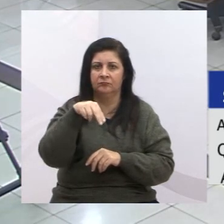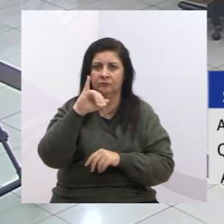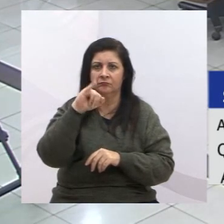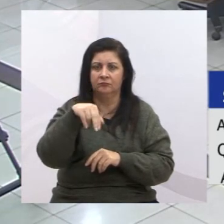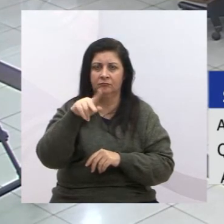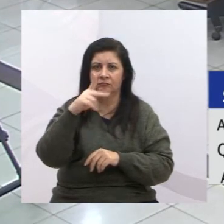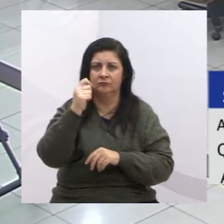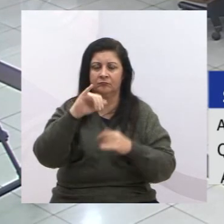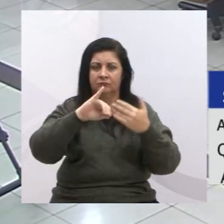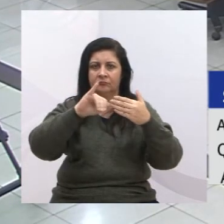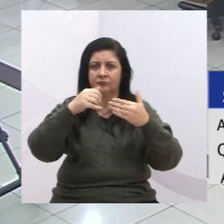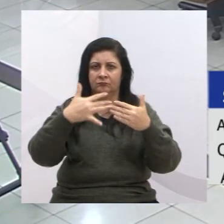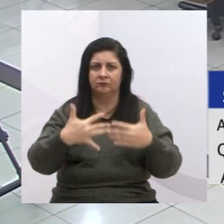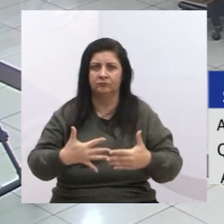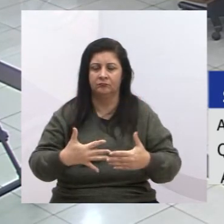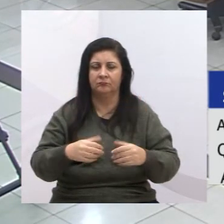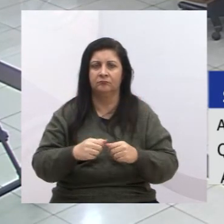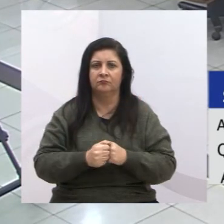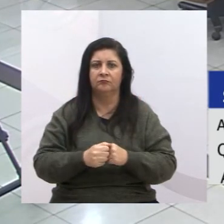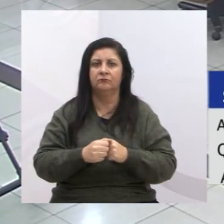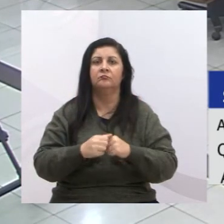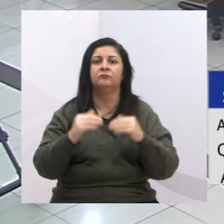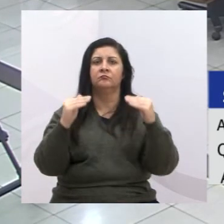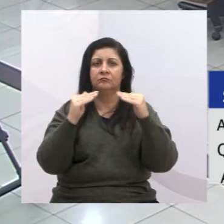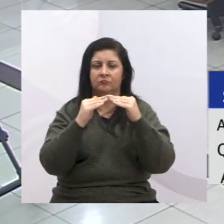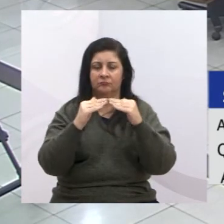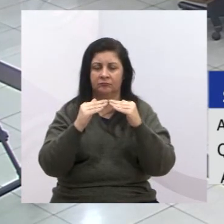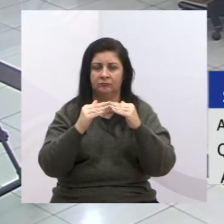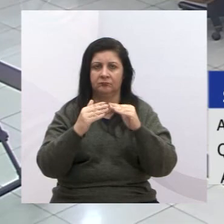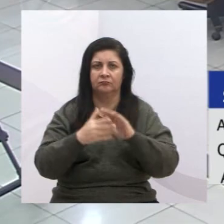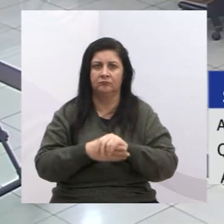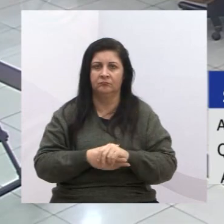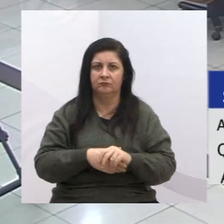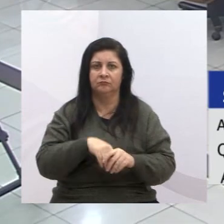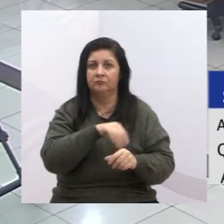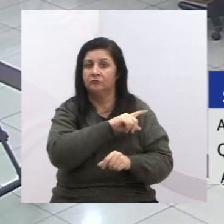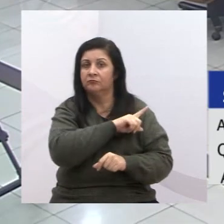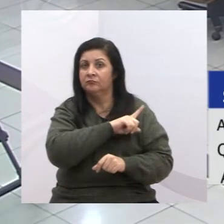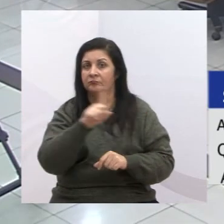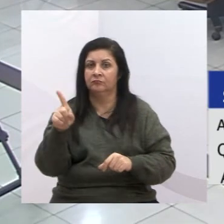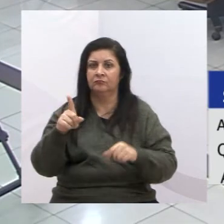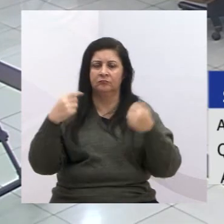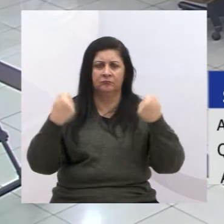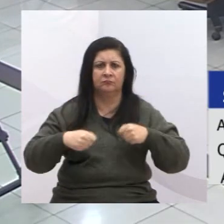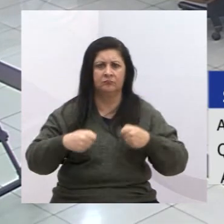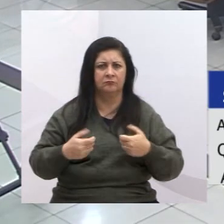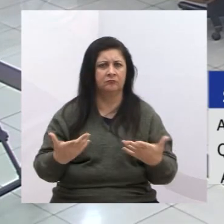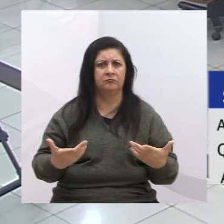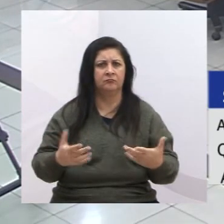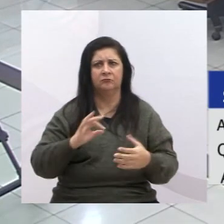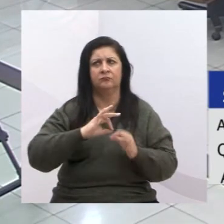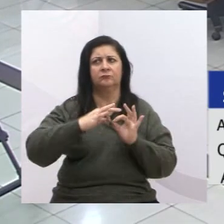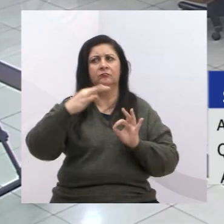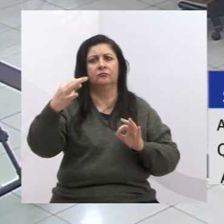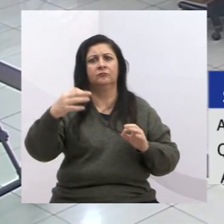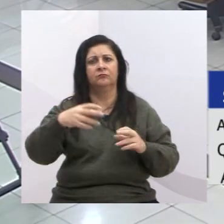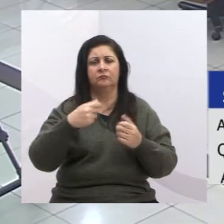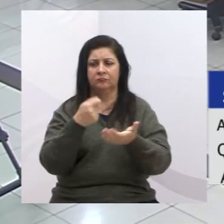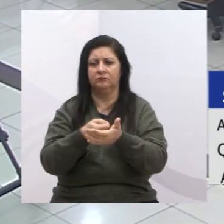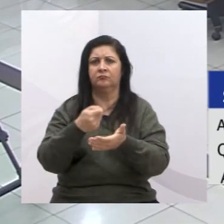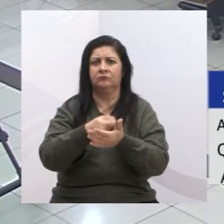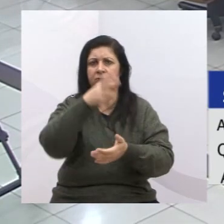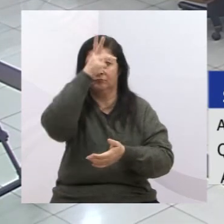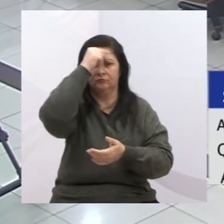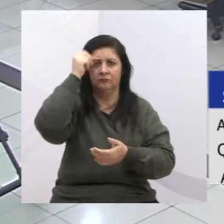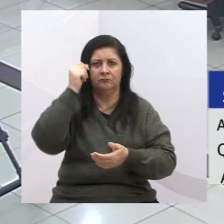parabéns, vou votar favorável, mas eu volto a repetir o que falei na tribuna. Não precisa ir muito longe para ser cobrado do poder público. Essa faixa